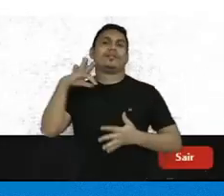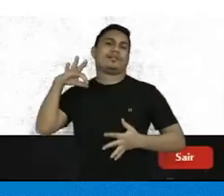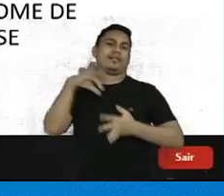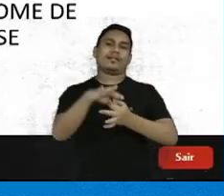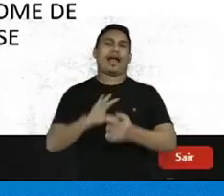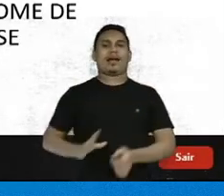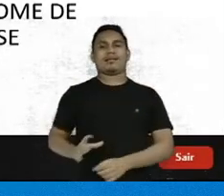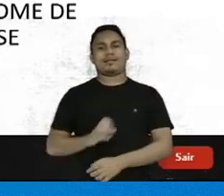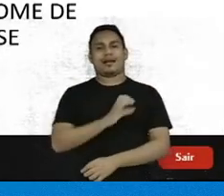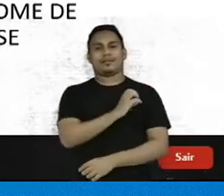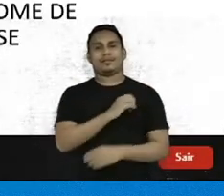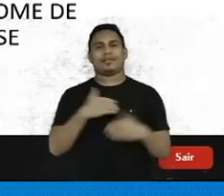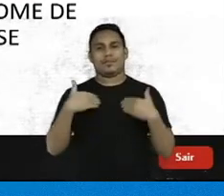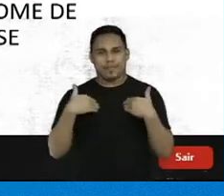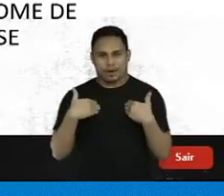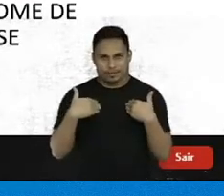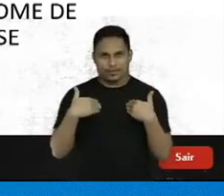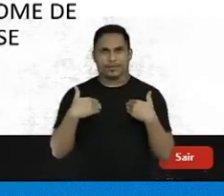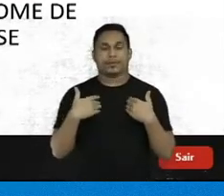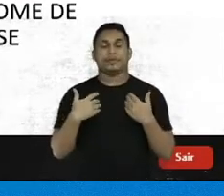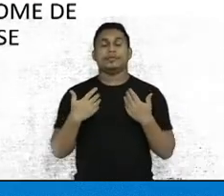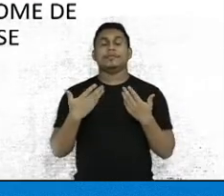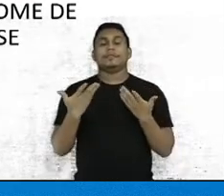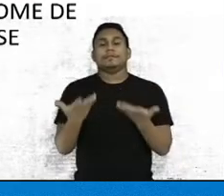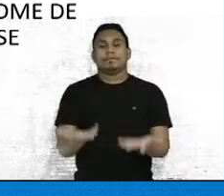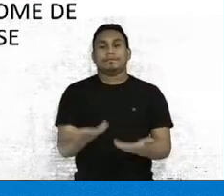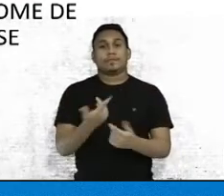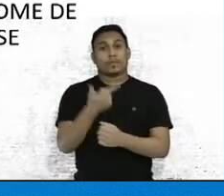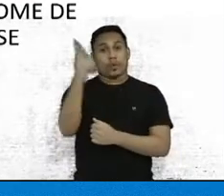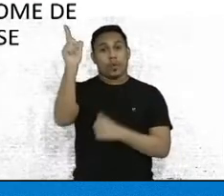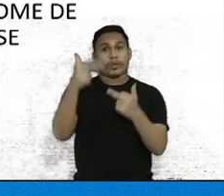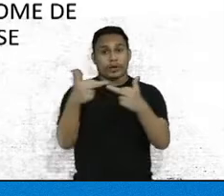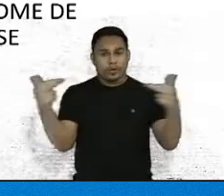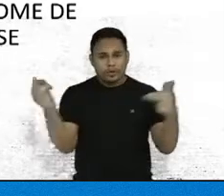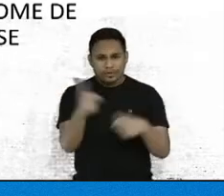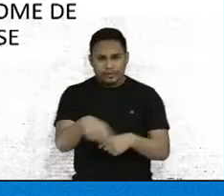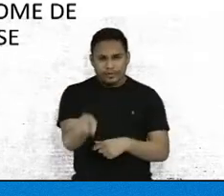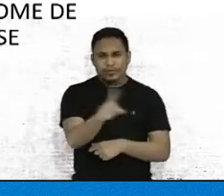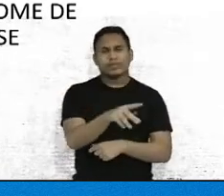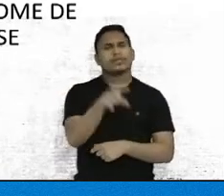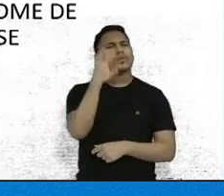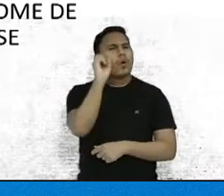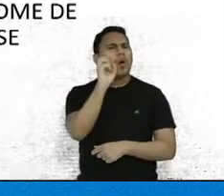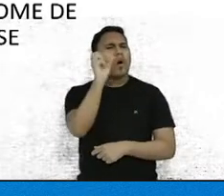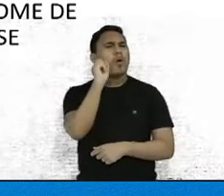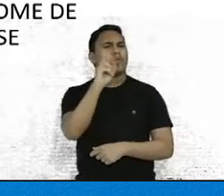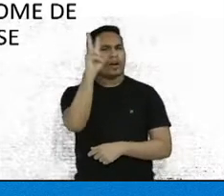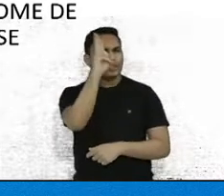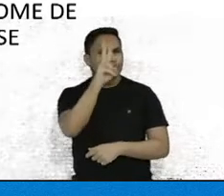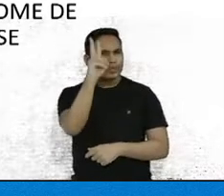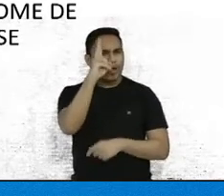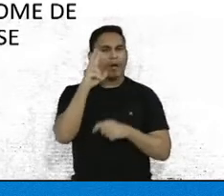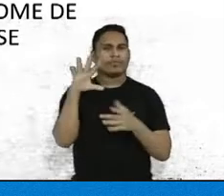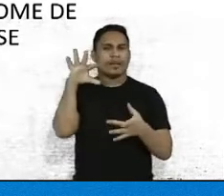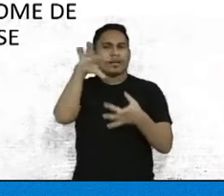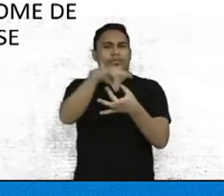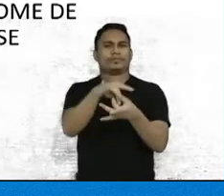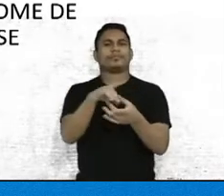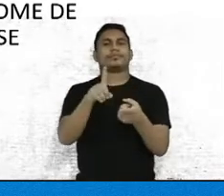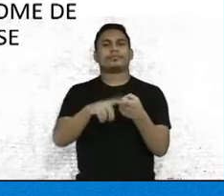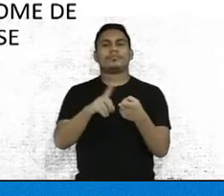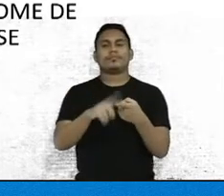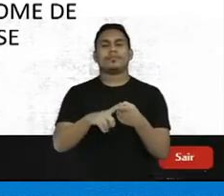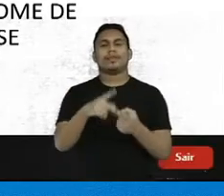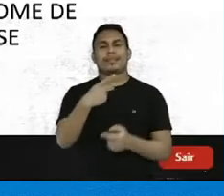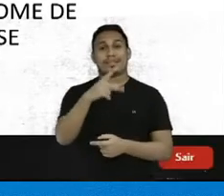tá? Outra coisa que talvez vocês comecem a ouvir um pouquinho é a história da associação da prótese de mama, do prótese de